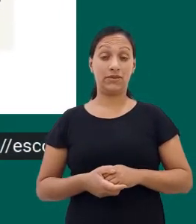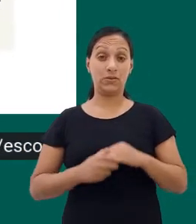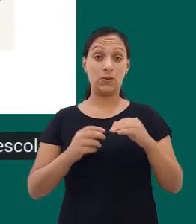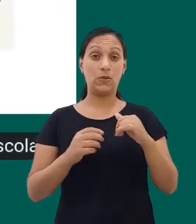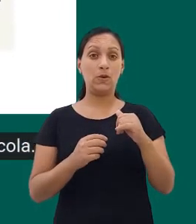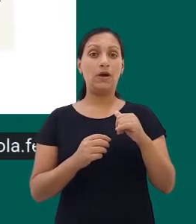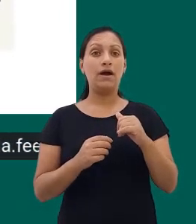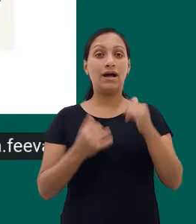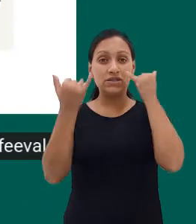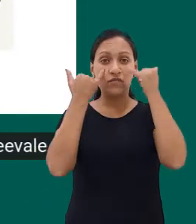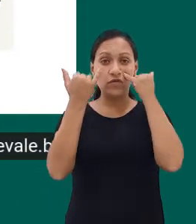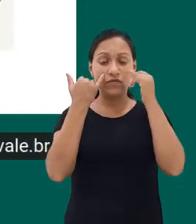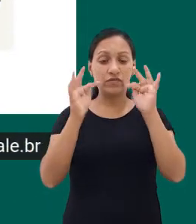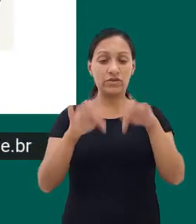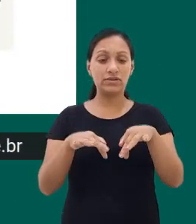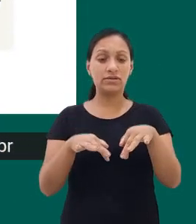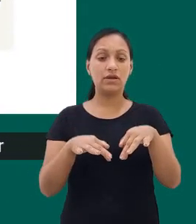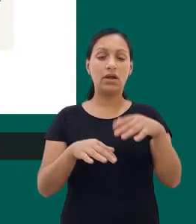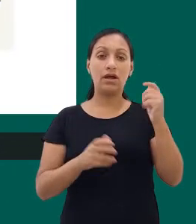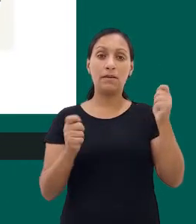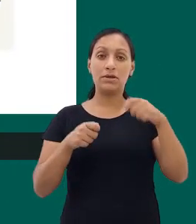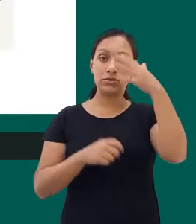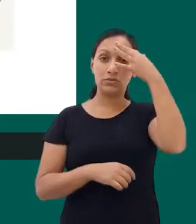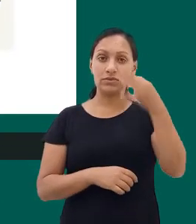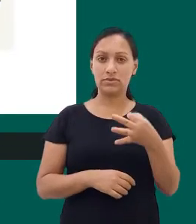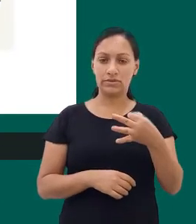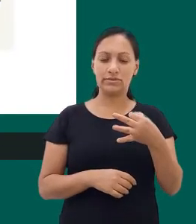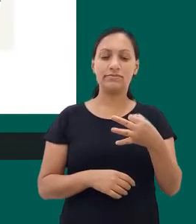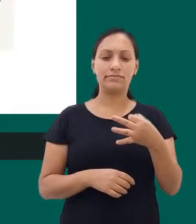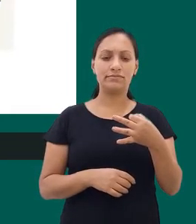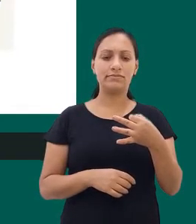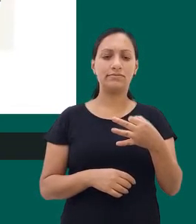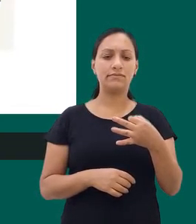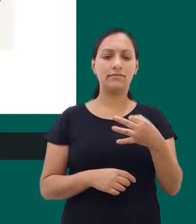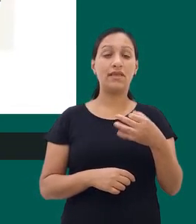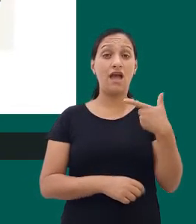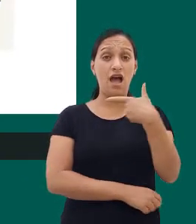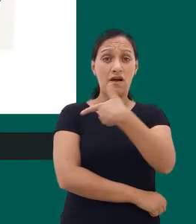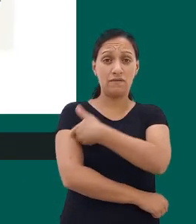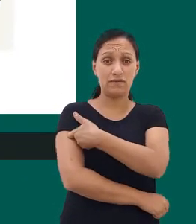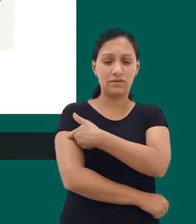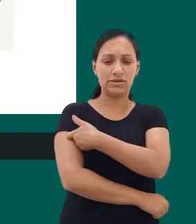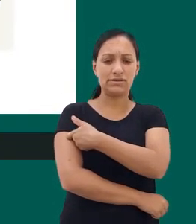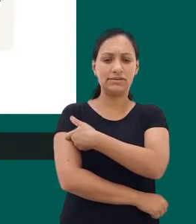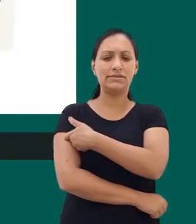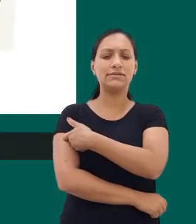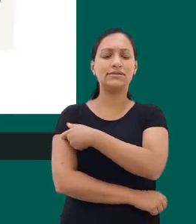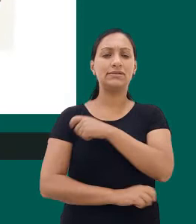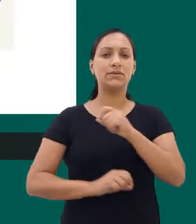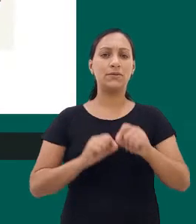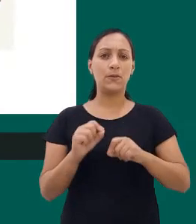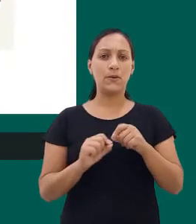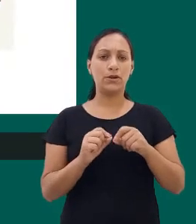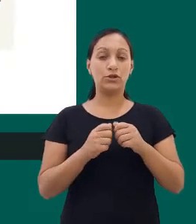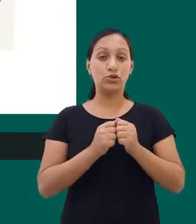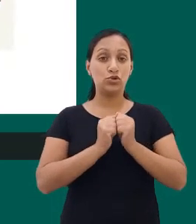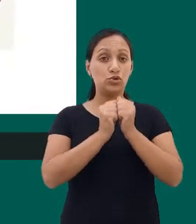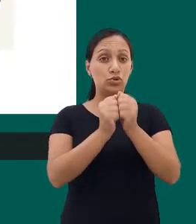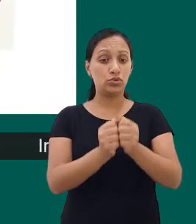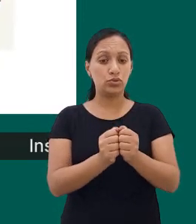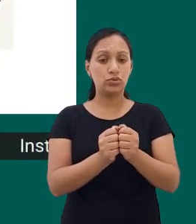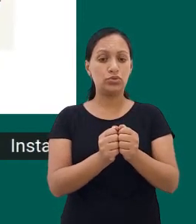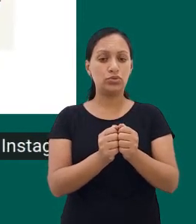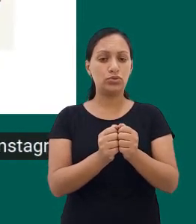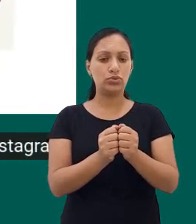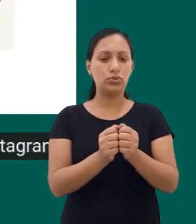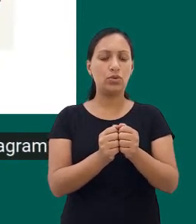consegui compreender que entre os entrevistados, então a entrevista que ela mesma fez, a vacinação está num contínuo e caminhando junto com o calendário de